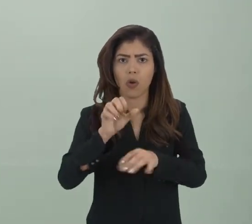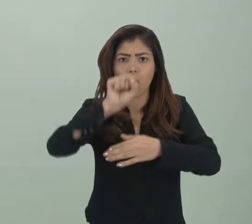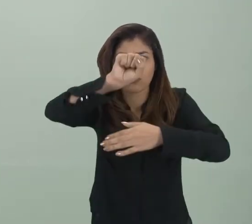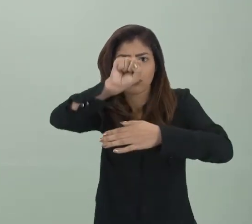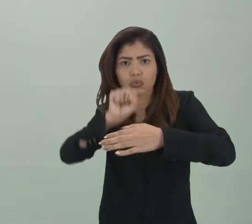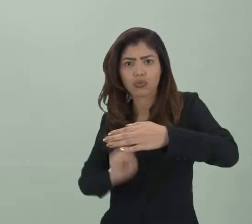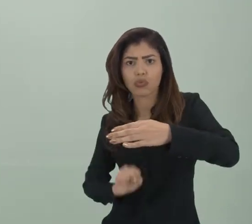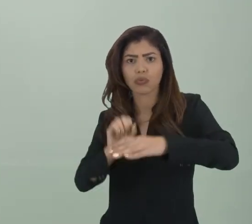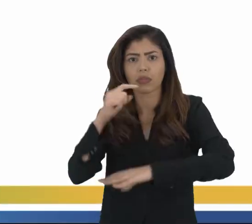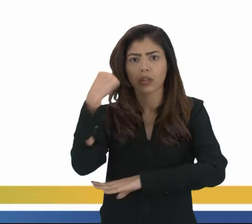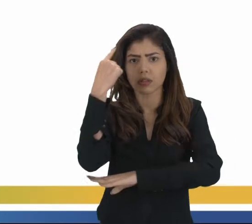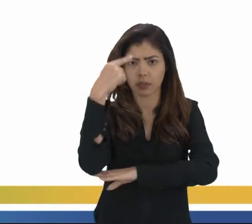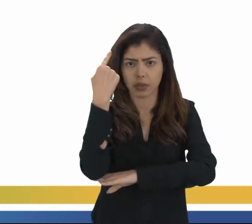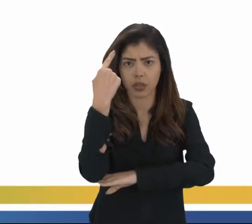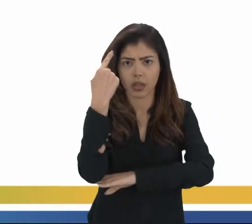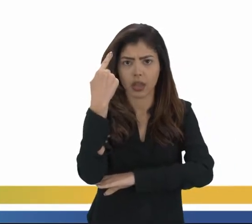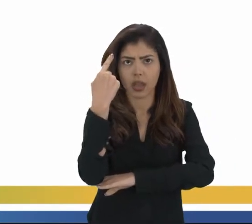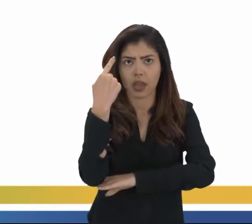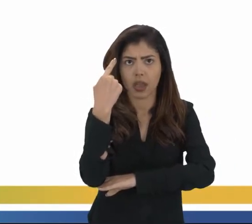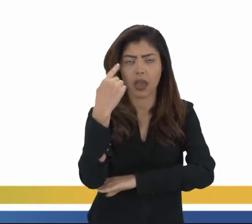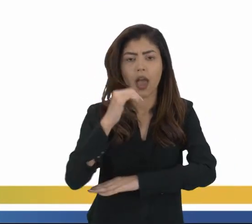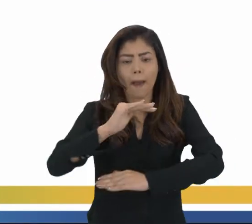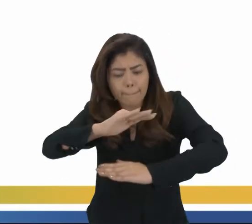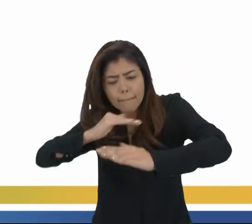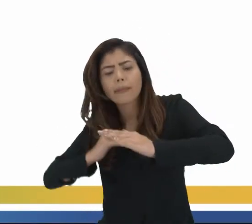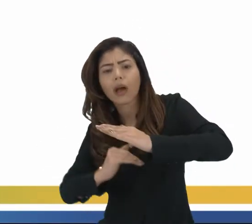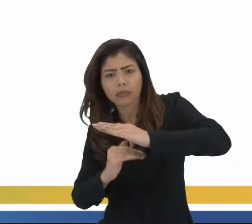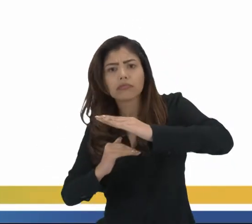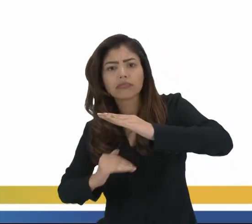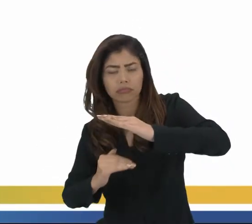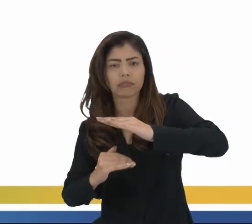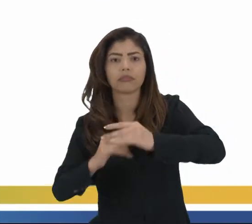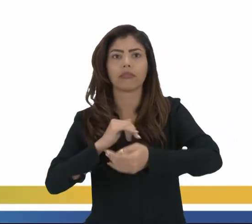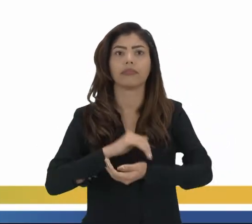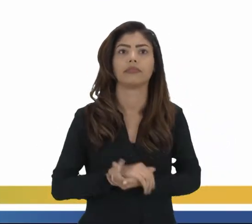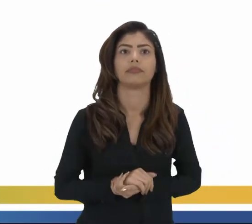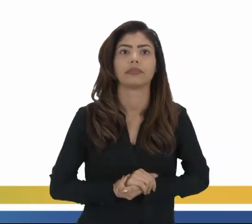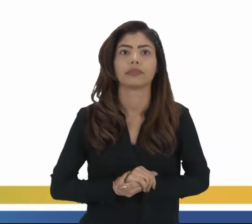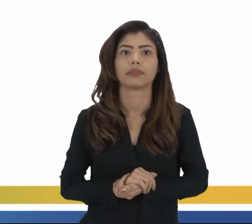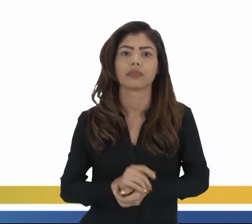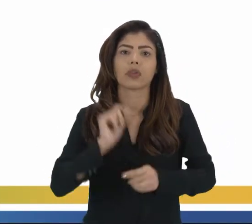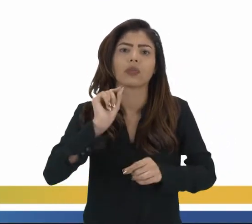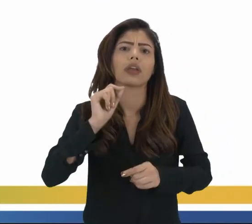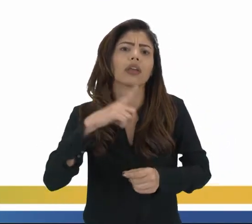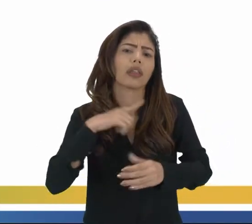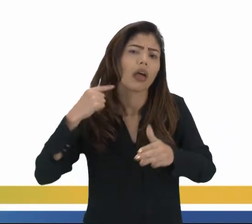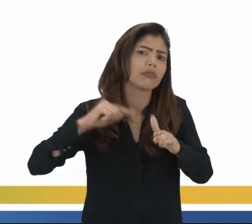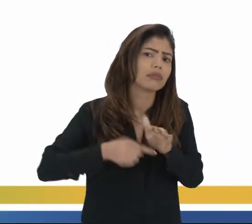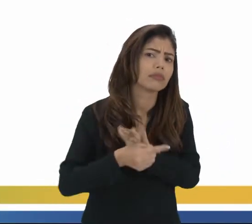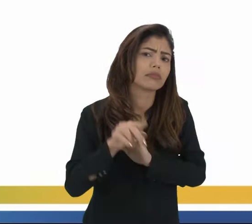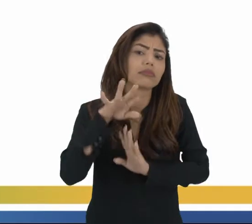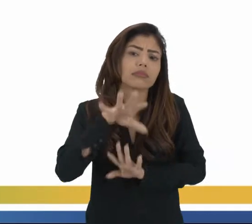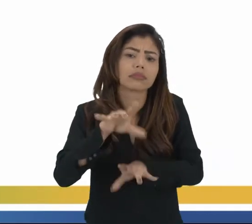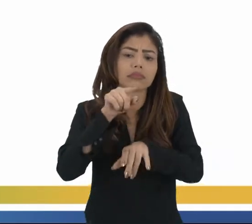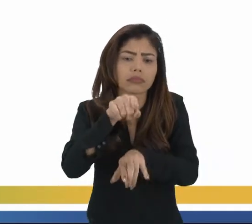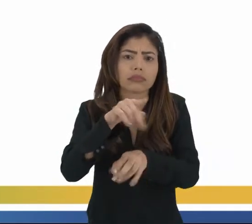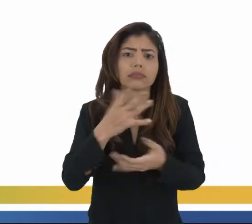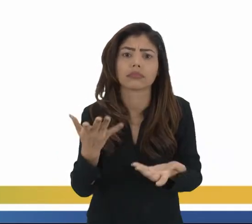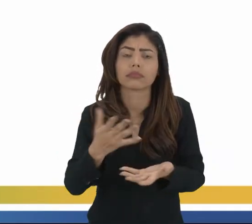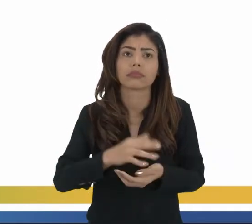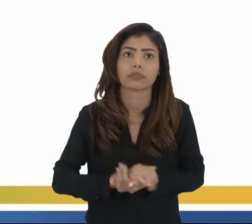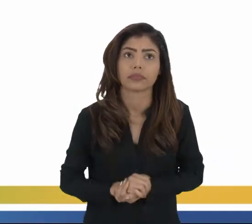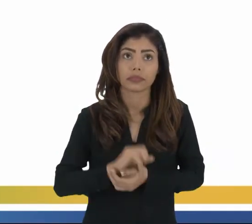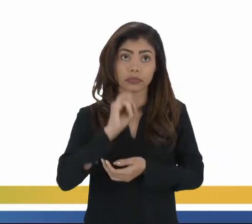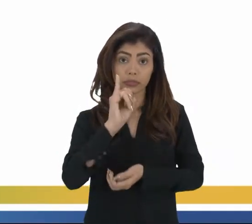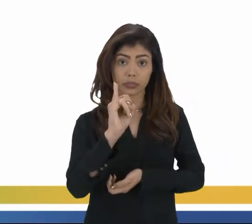da Espanha, na parte mais abaixo da Espanha. O que tem dentro dessa variante?